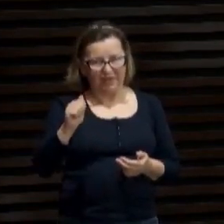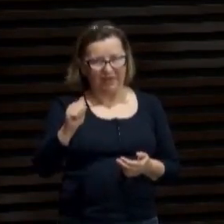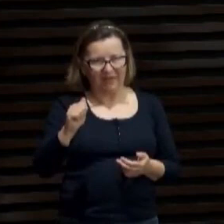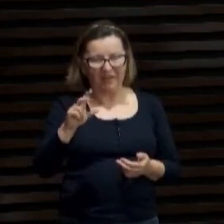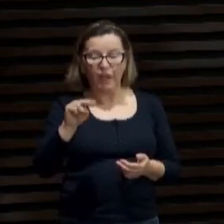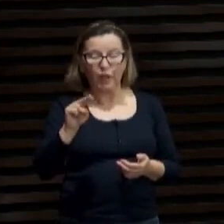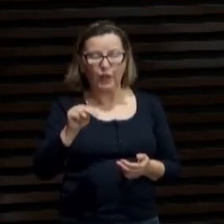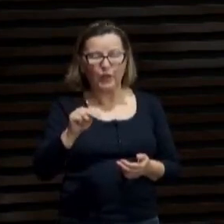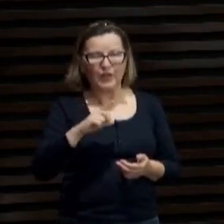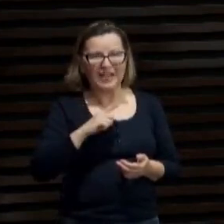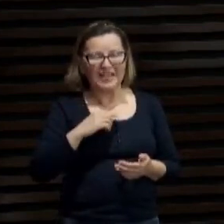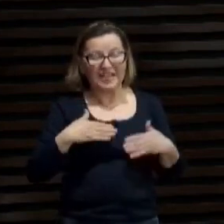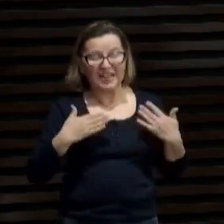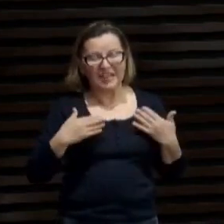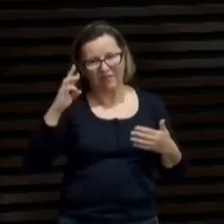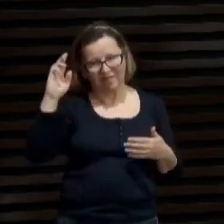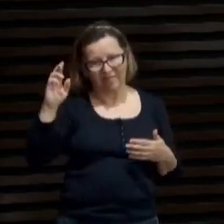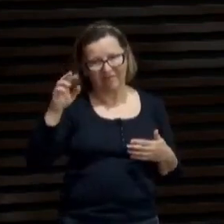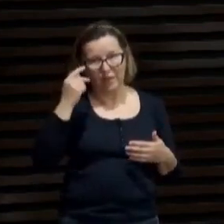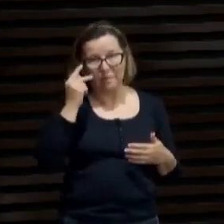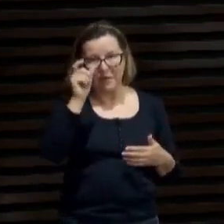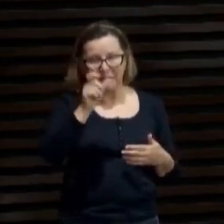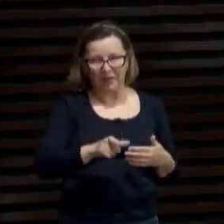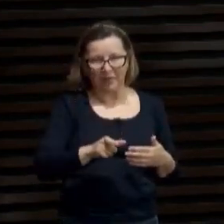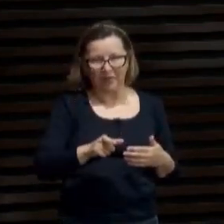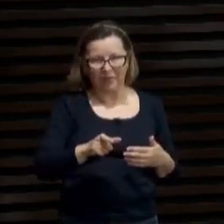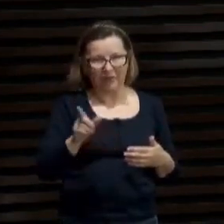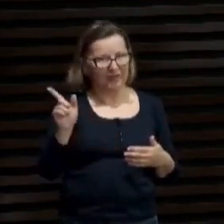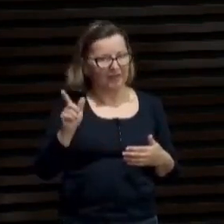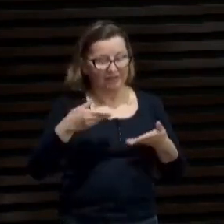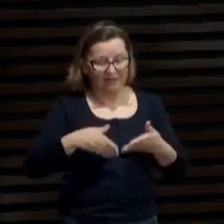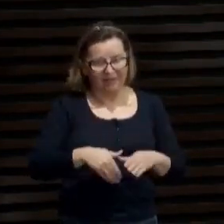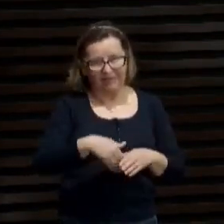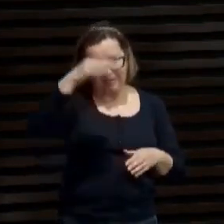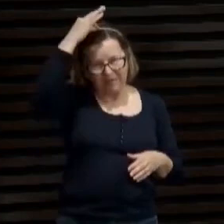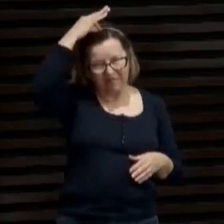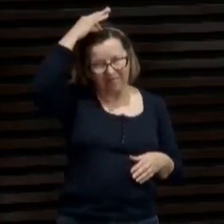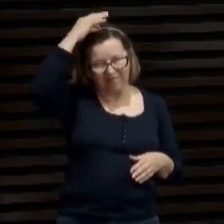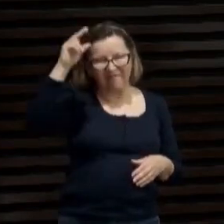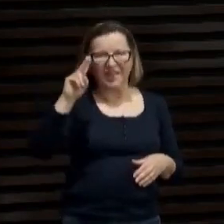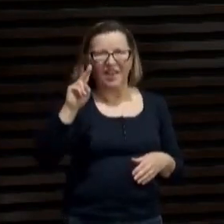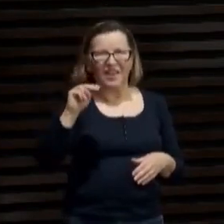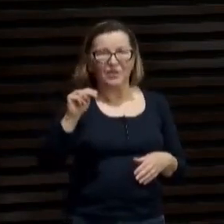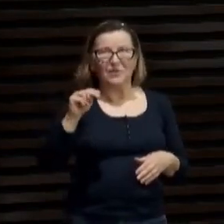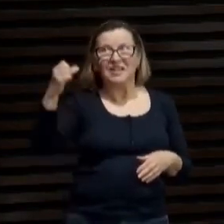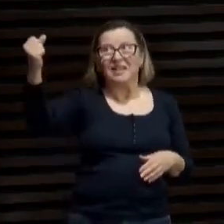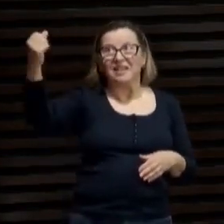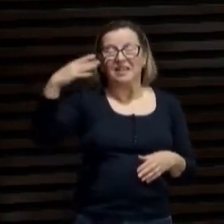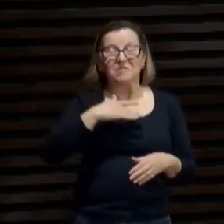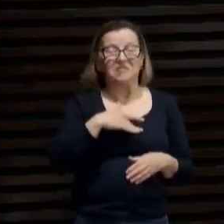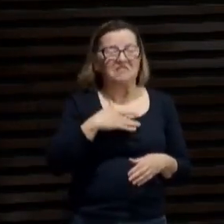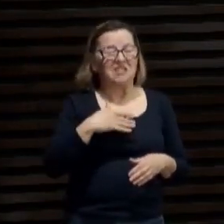Para aquele que não nasceu de novo, jamais a misericórdia e a graça serão motivos de alegria. Mas